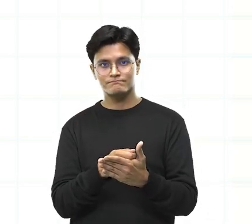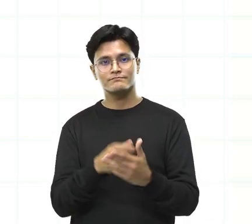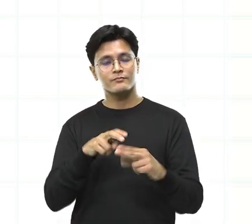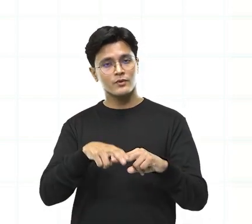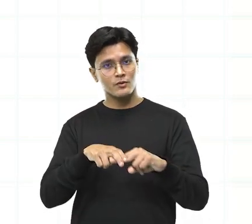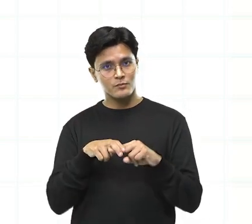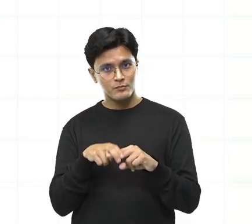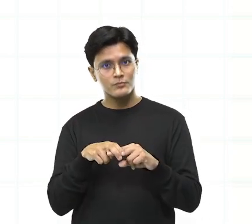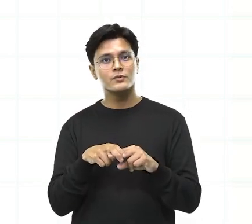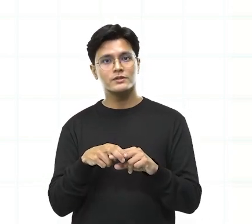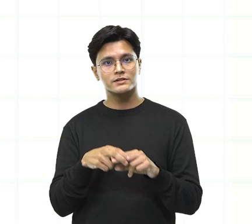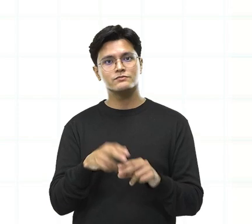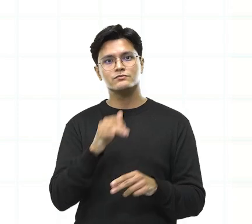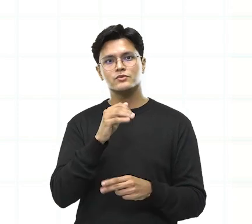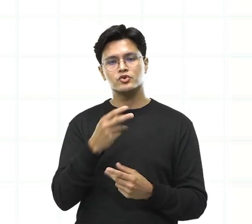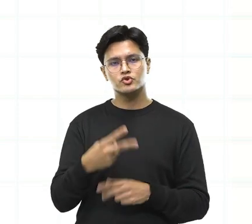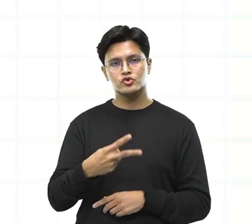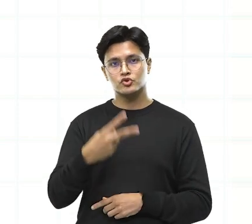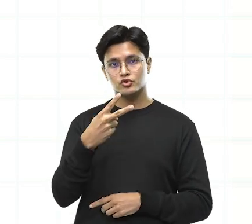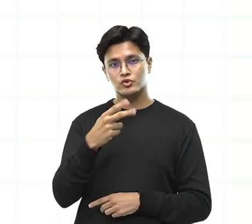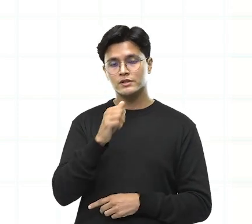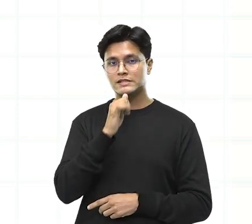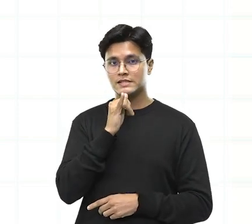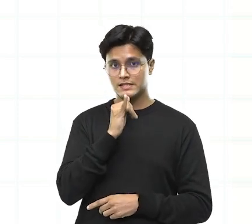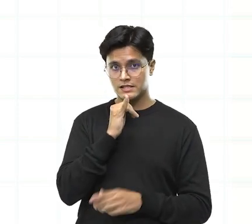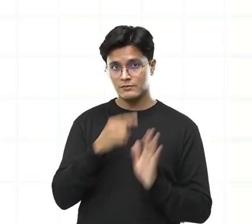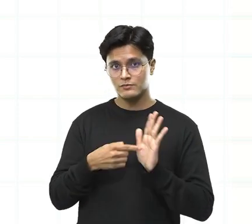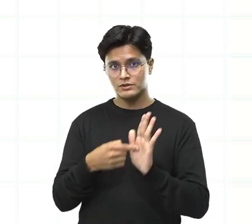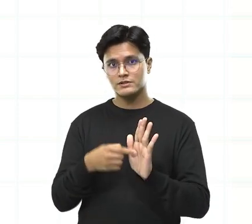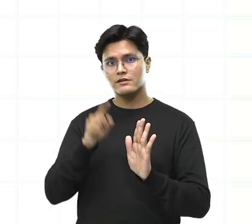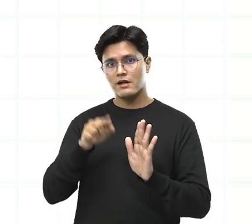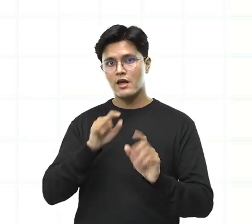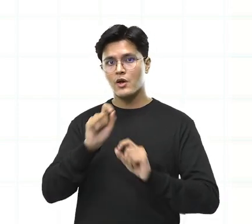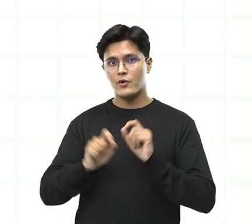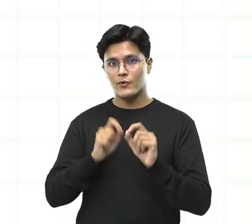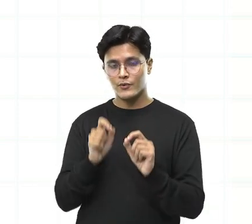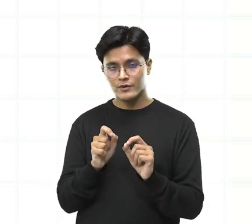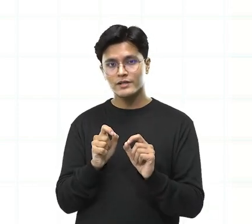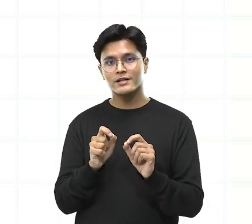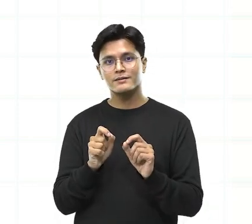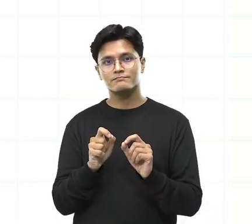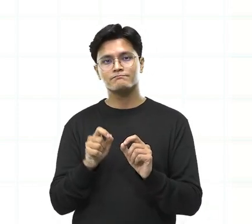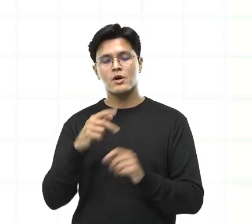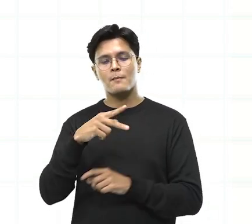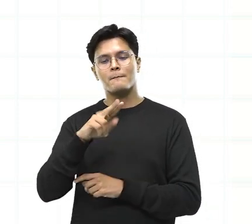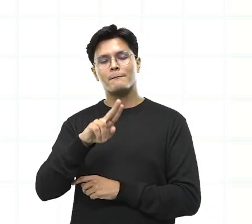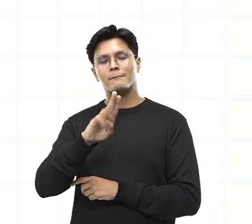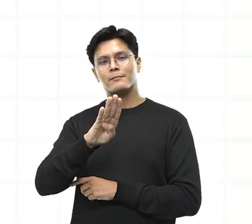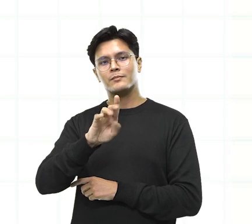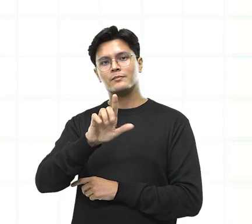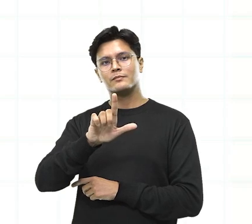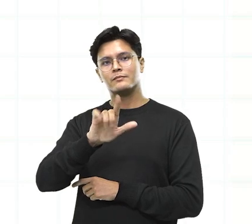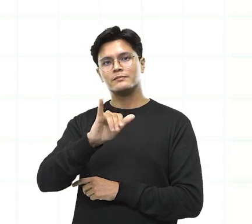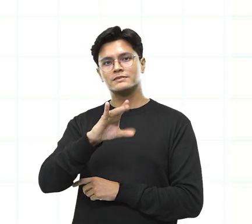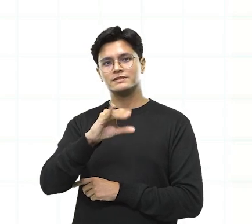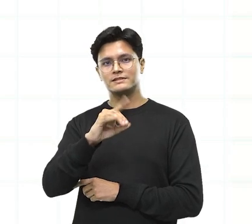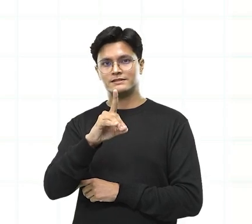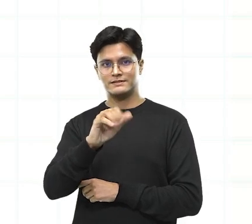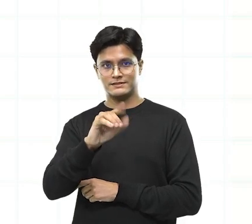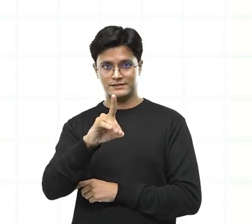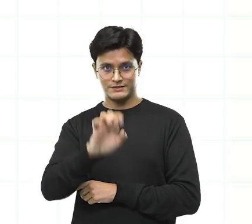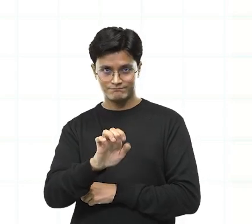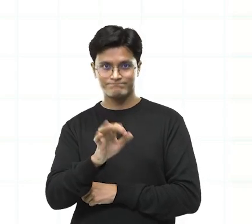primeiros exemplos lá da doação de sangue, né, e o panfleto que nós vimos, seriam publicidades do governo do estado, tá